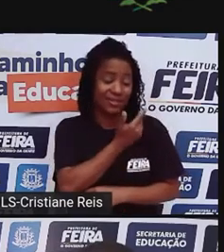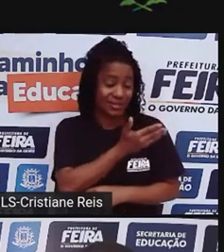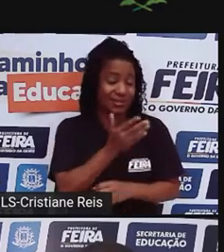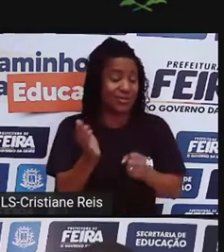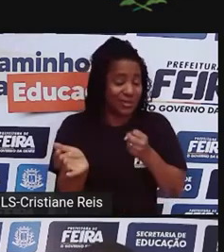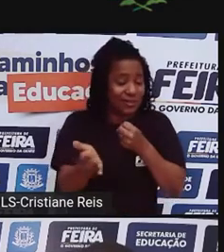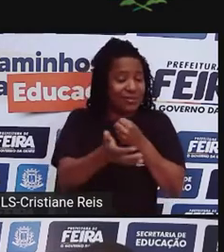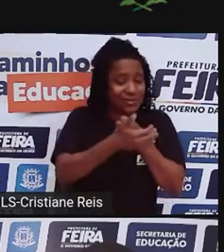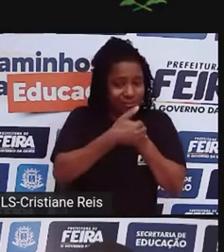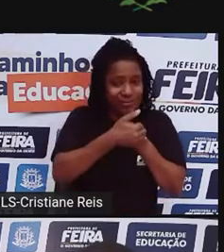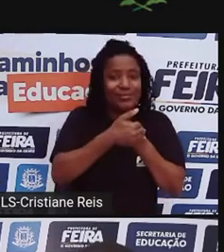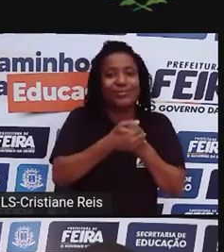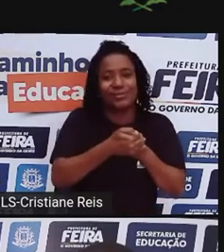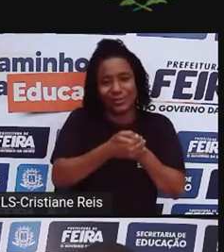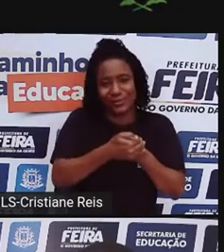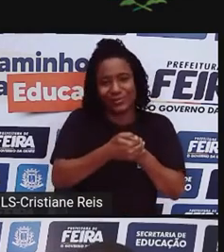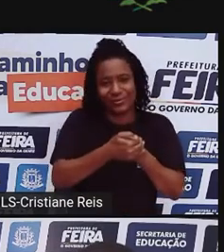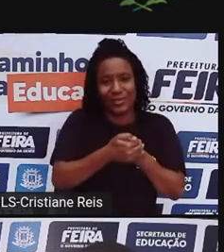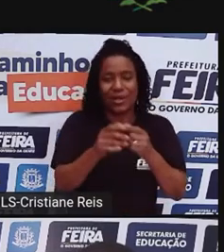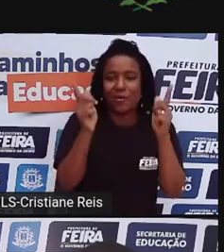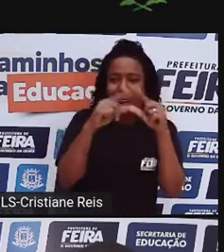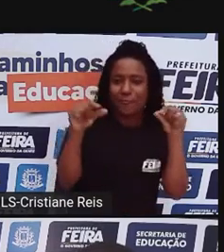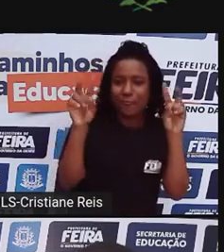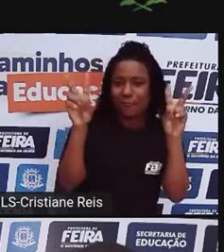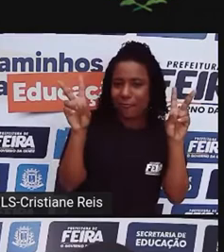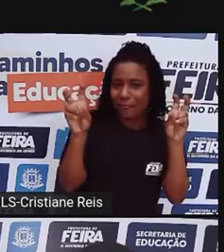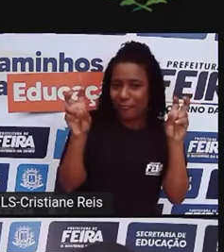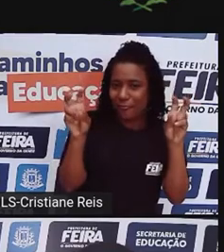por trás dessas frases que lhe falaram, como